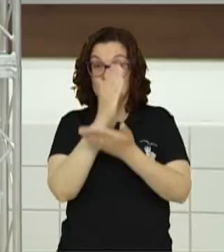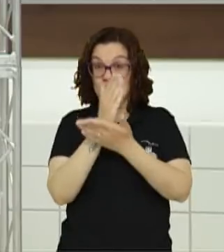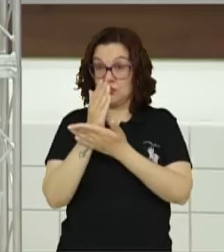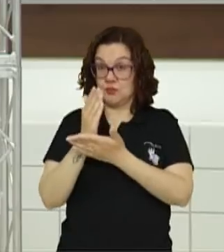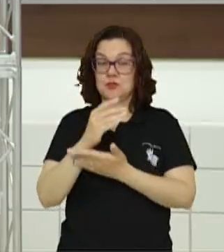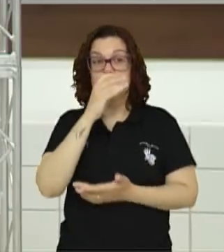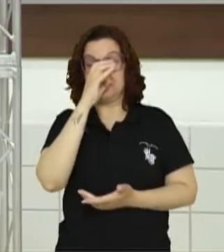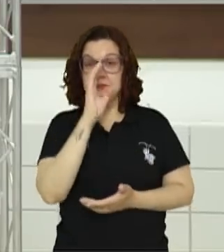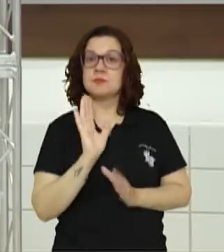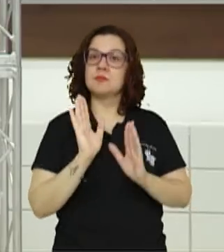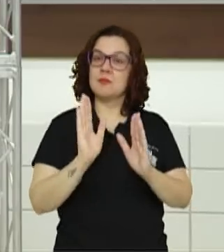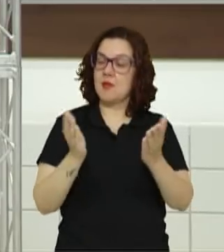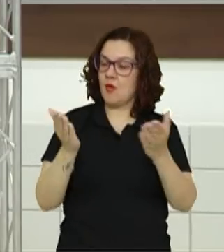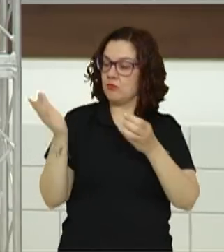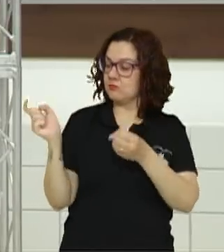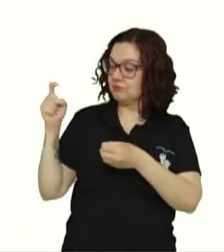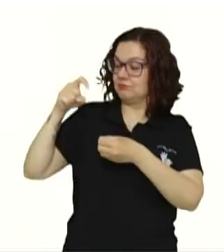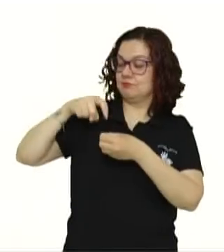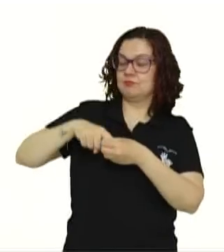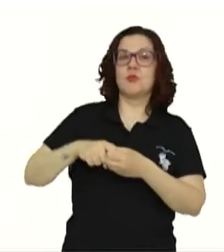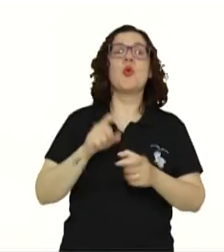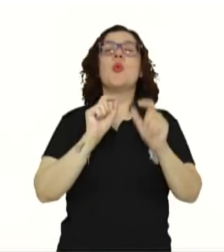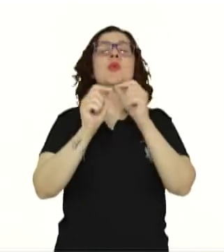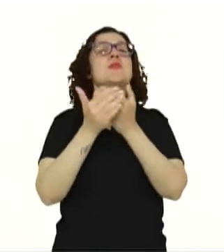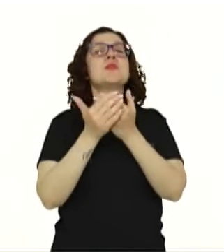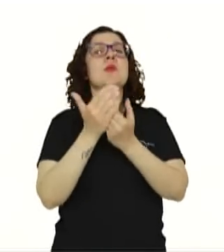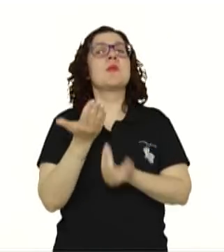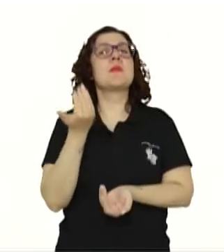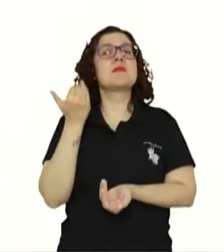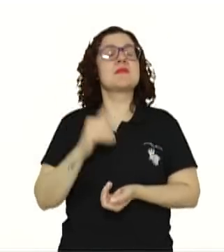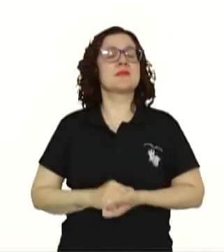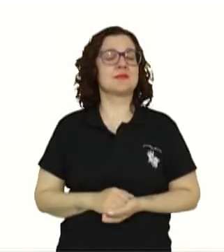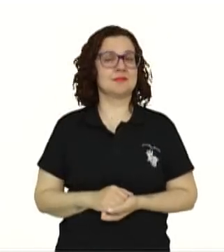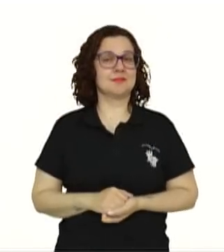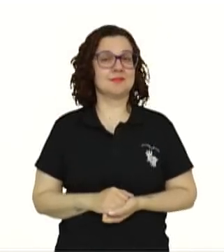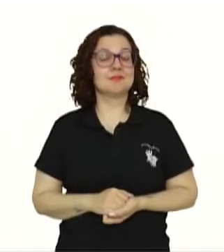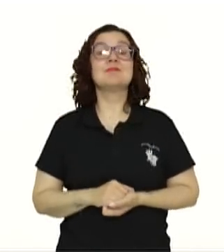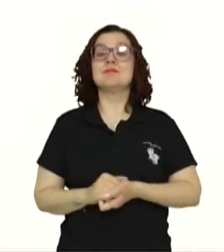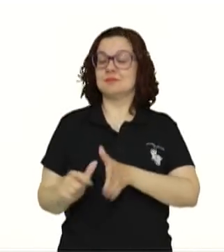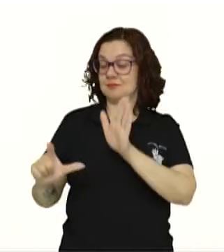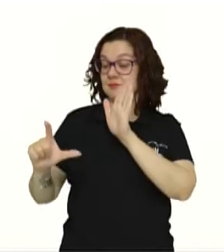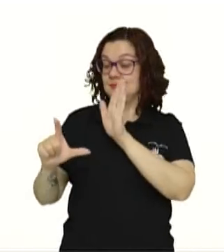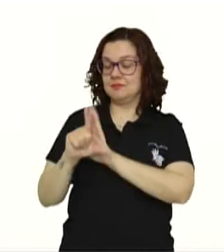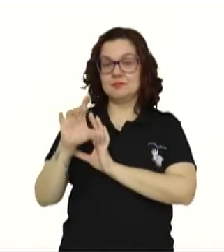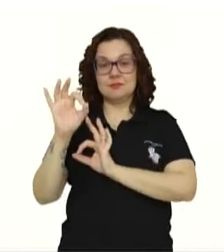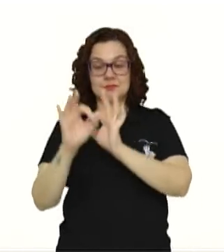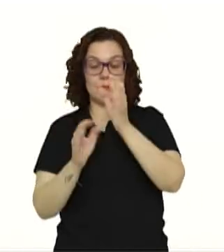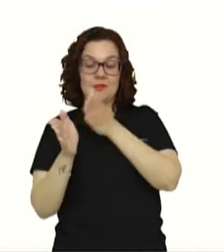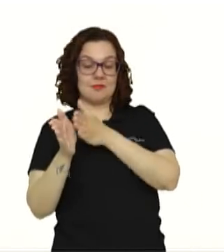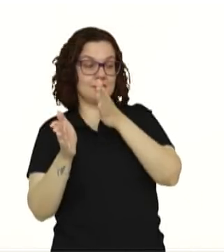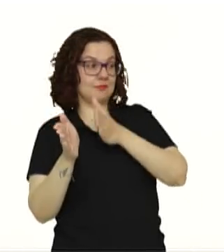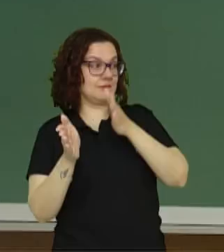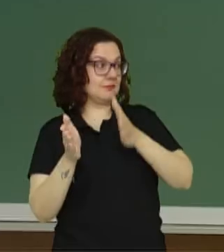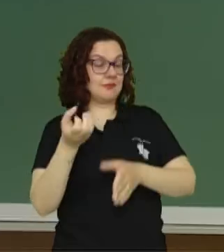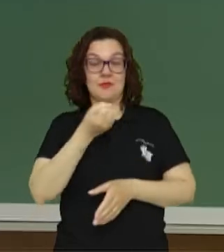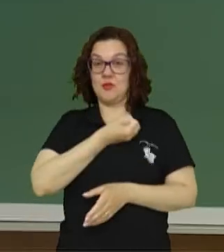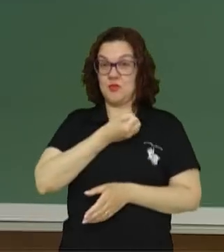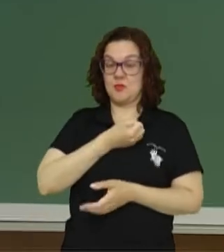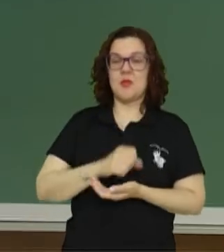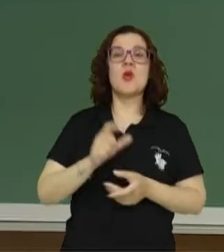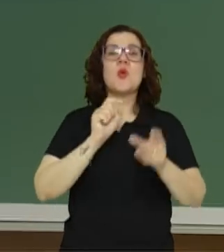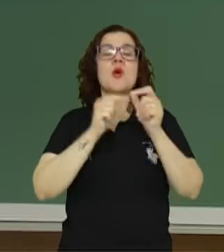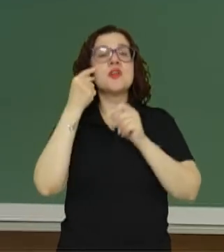dia. Bom, retomando, o que vimos na aula anterior? Vimos a lei de formação de uma sequência numérica. O que